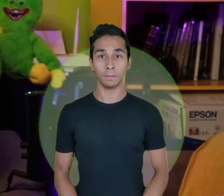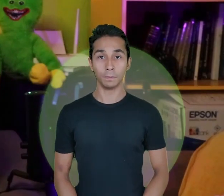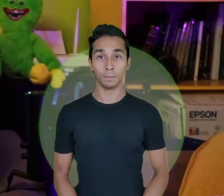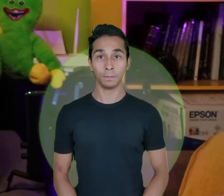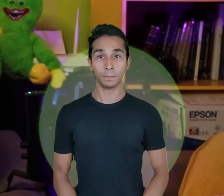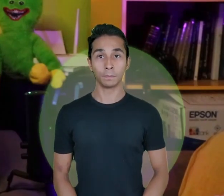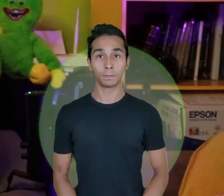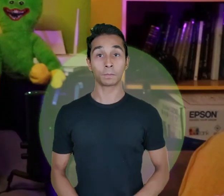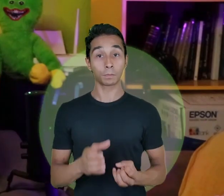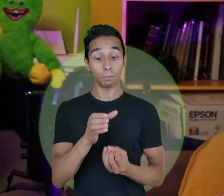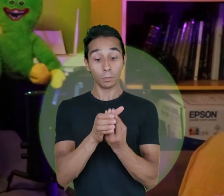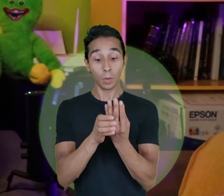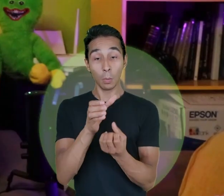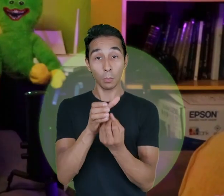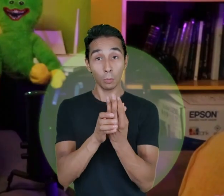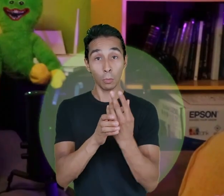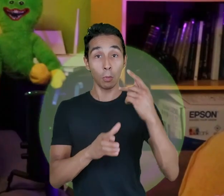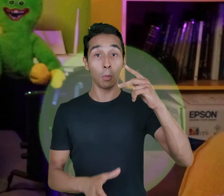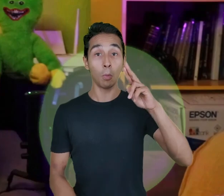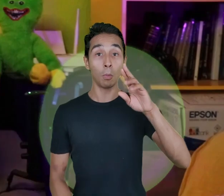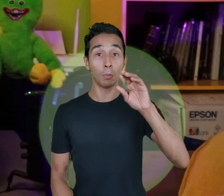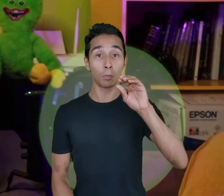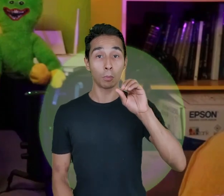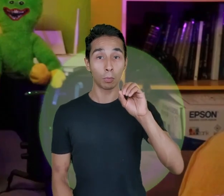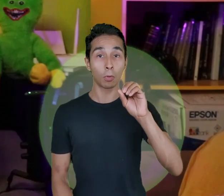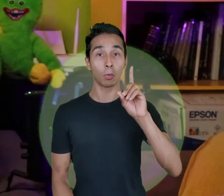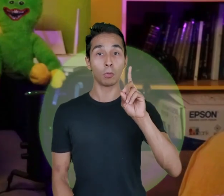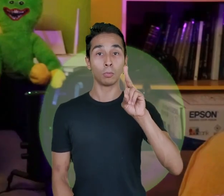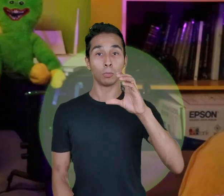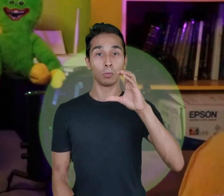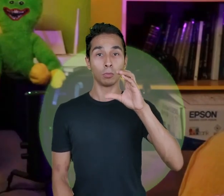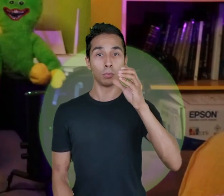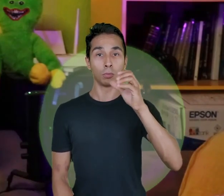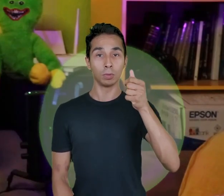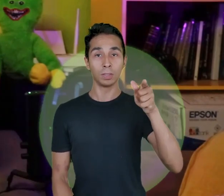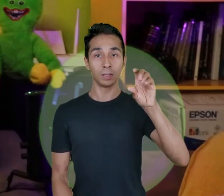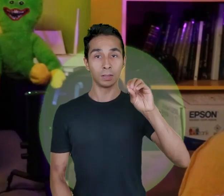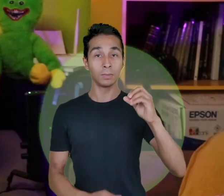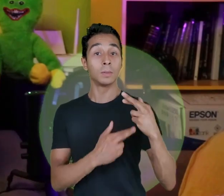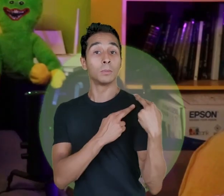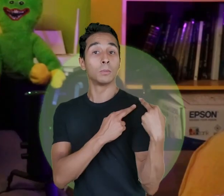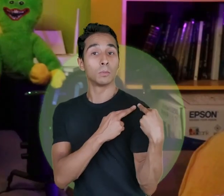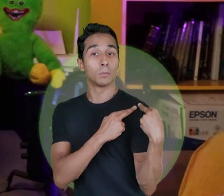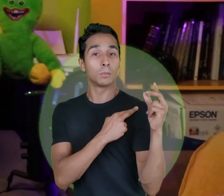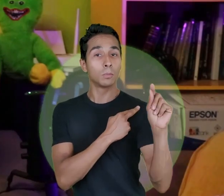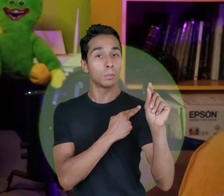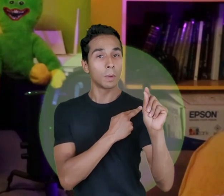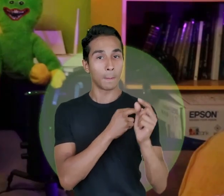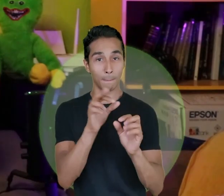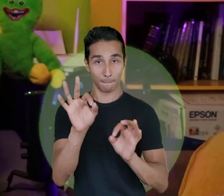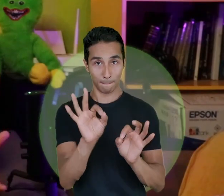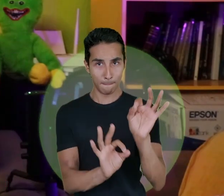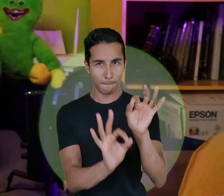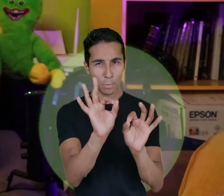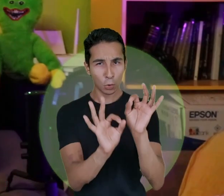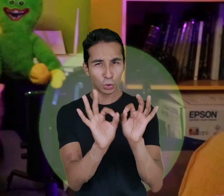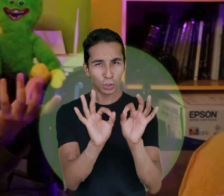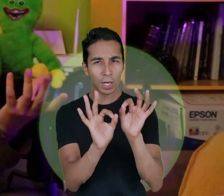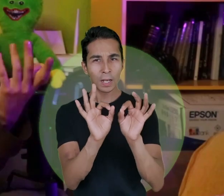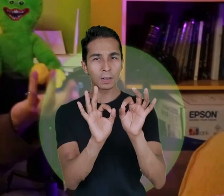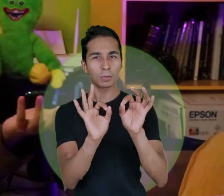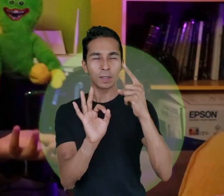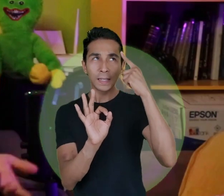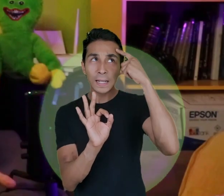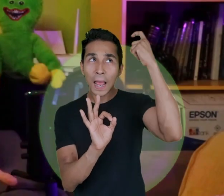pensar toda a parte de realização de um projeto, de uma ideia, ela vai tornar aquilo concreto. E não adianta a gente, tipo assim,